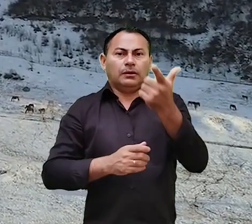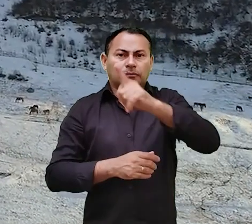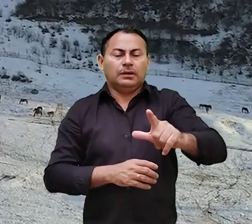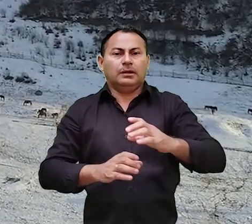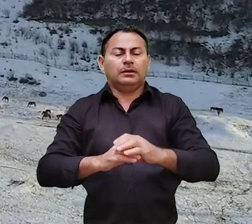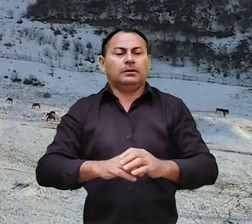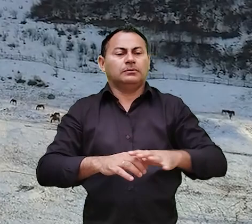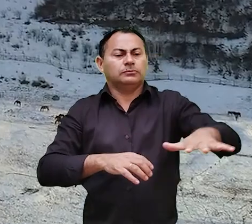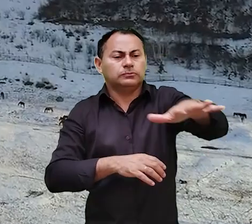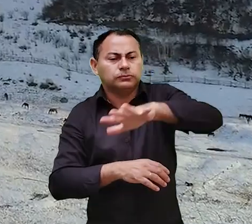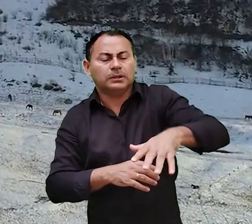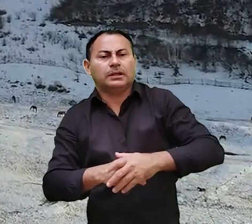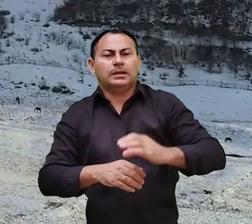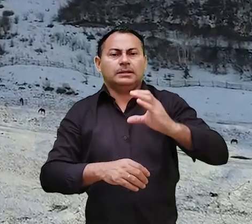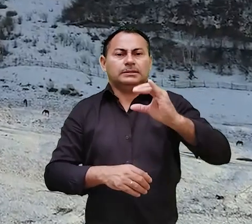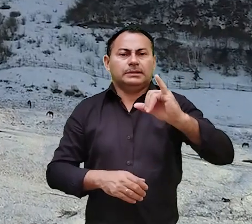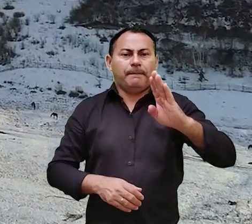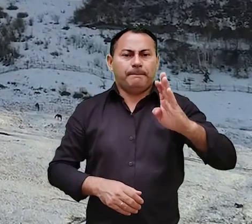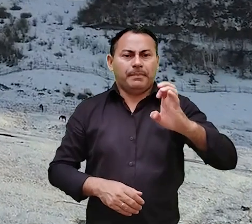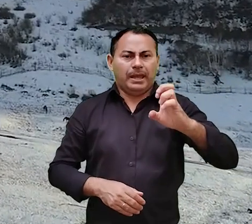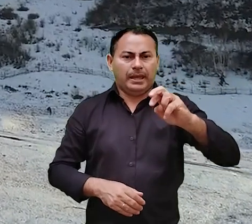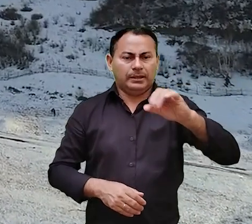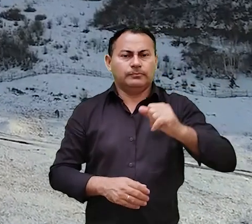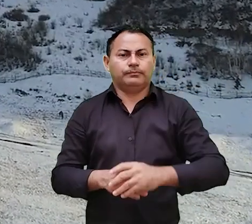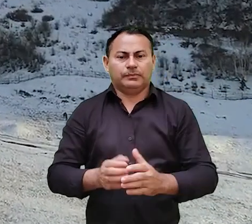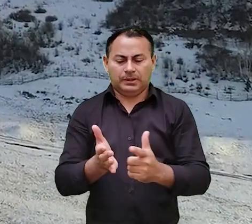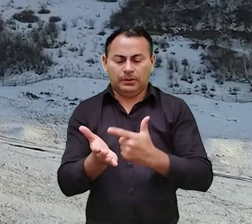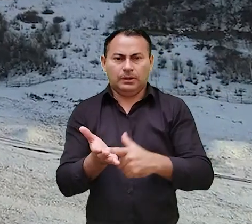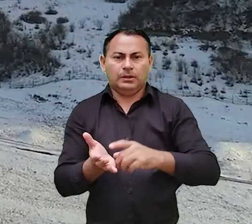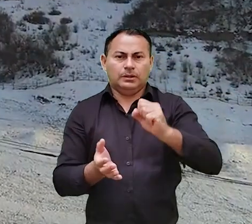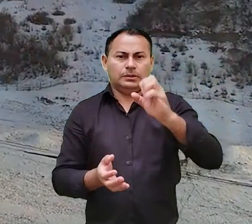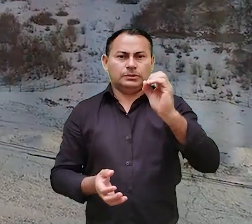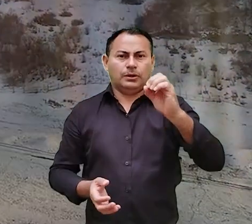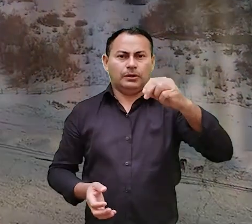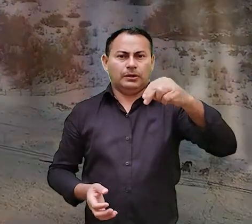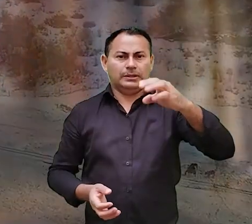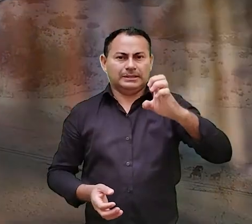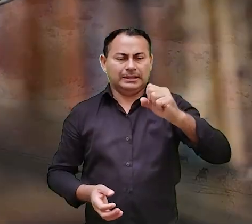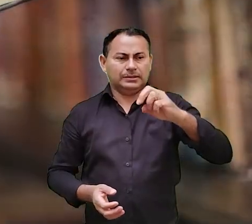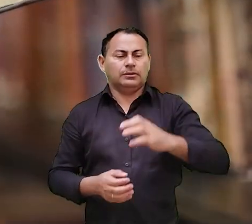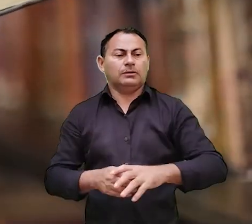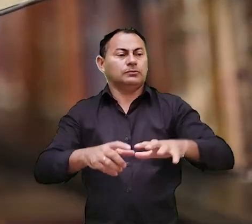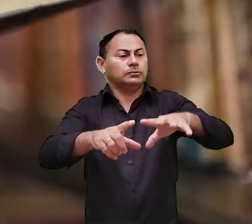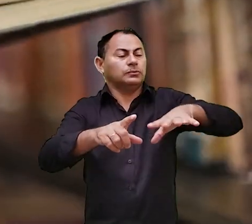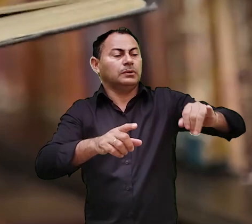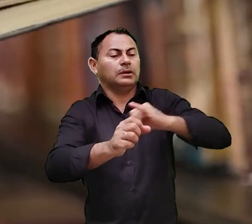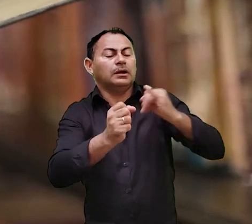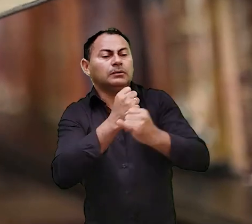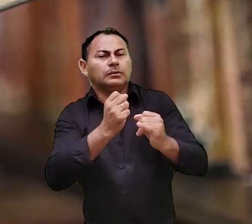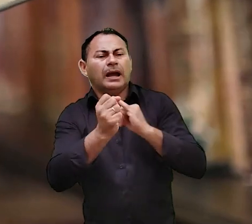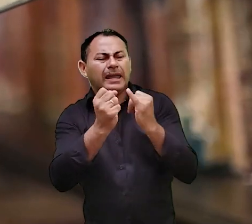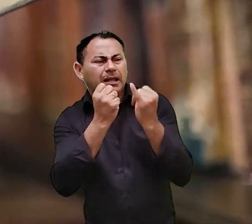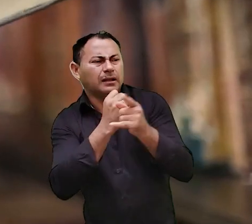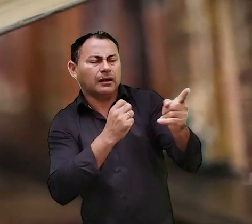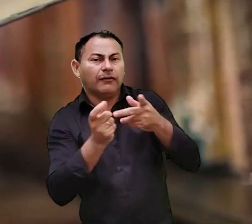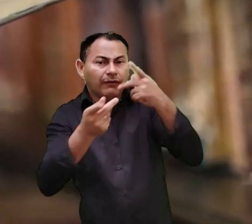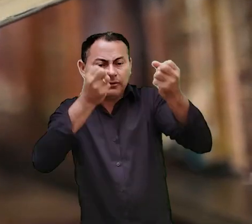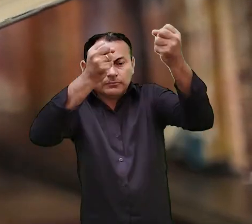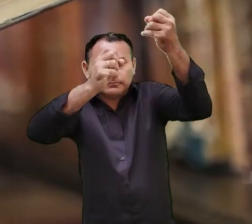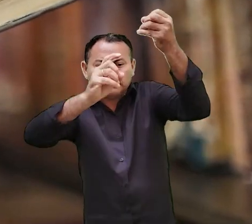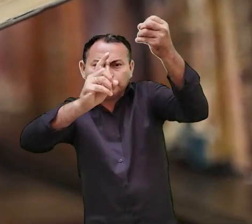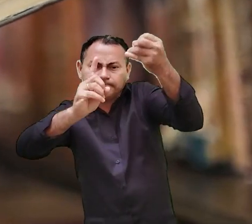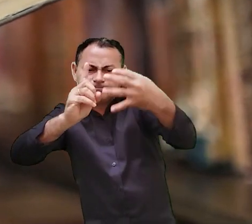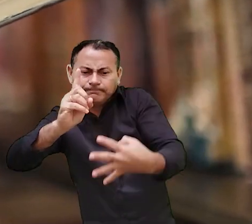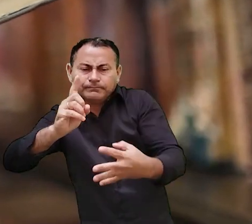ministrando bravamente em campos russos da Sibéria. O livro de Solzhenitsyn, O Arquipélago de Gulag,